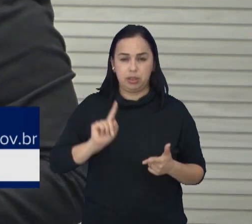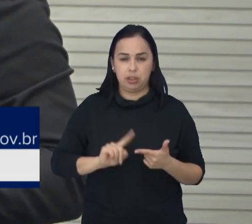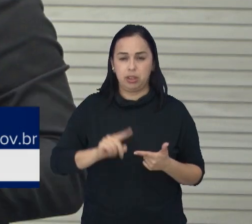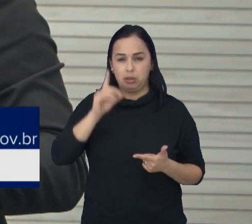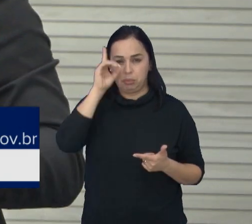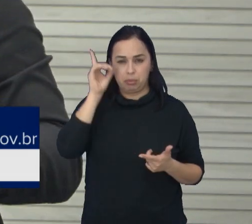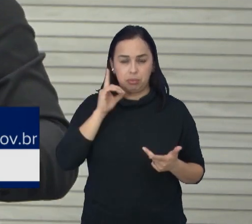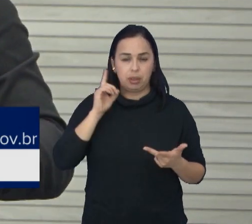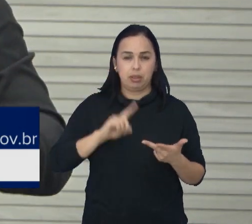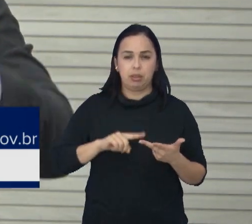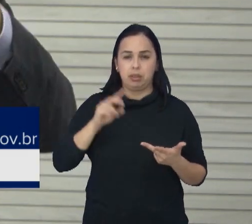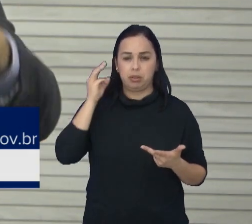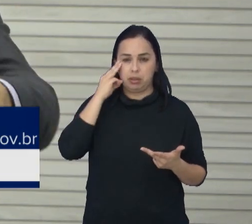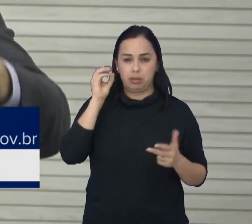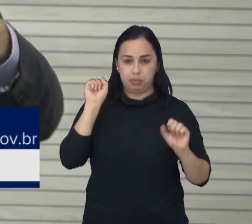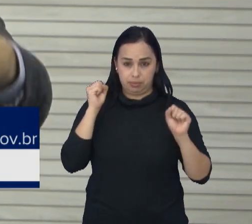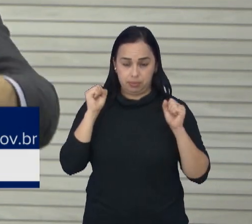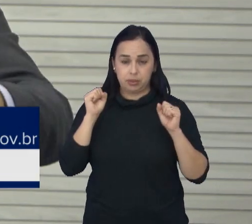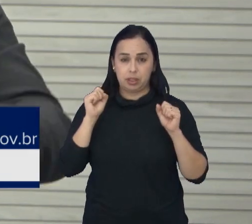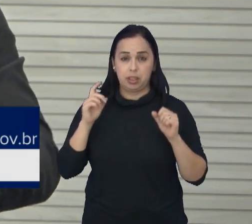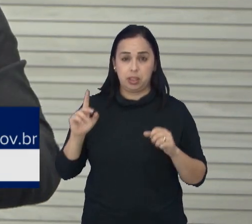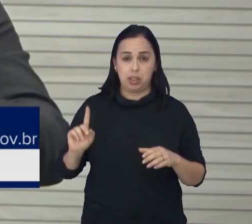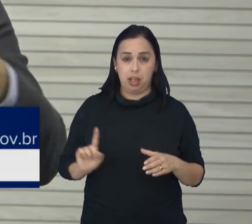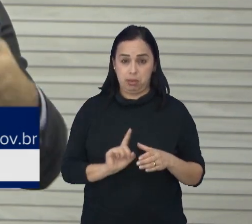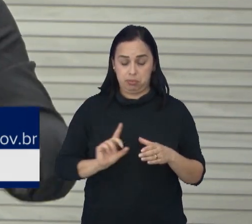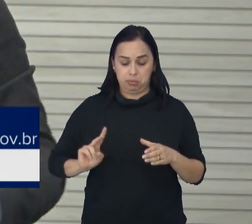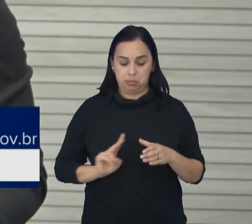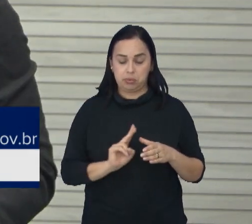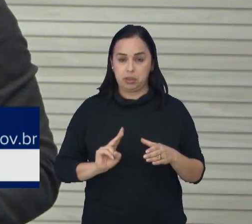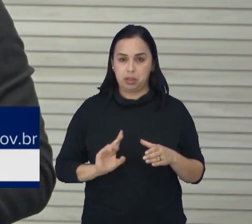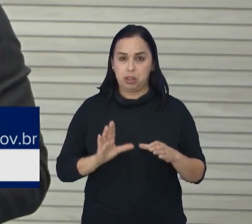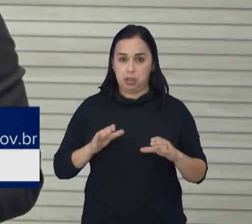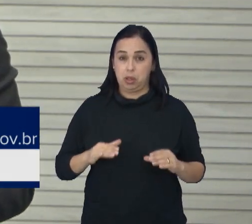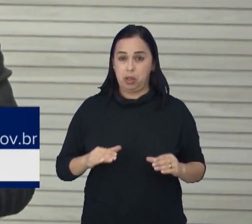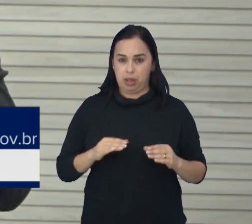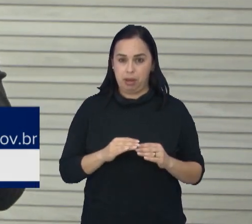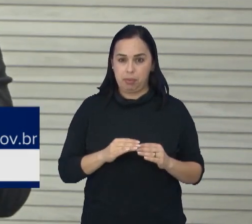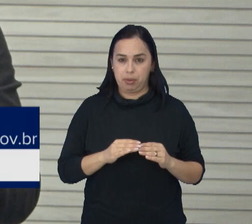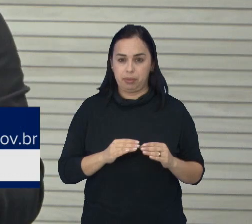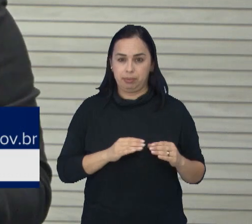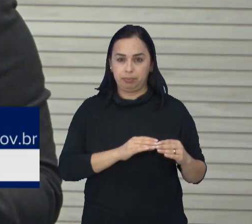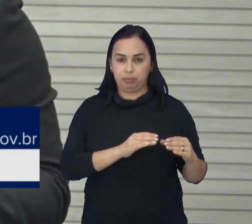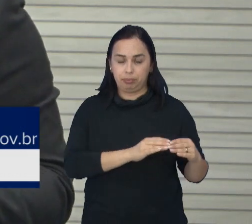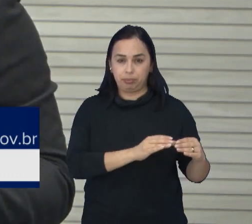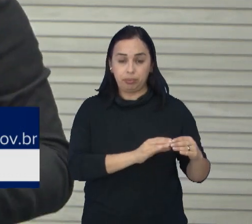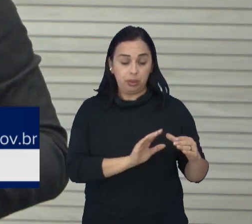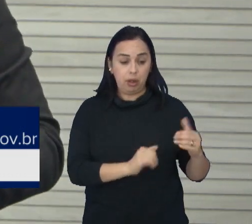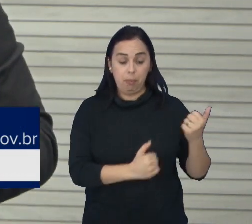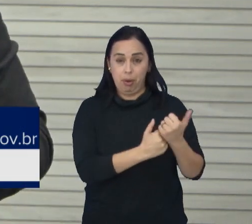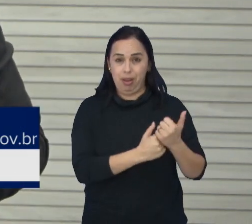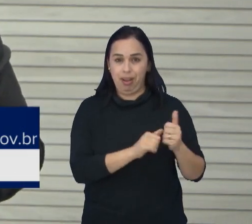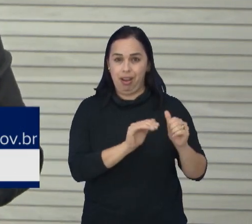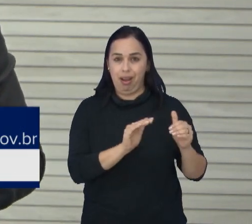Dulce, lideram, compõem essa frente já há muito tempo, né? E nós, dos autistas,